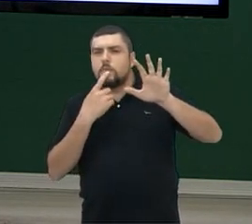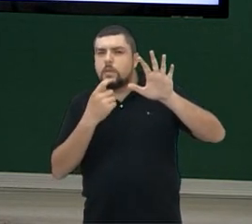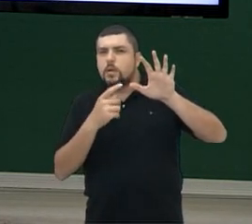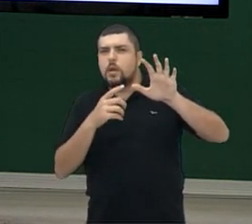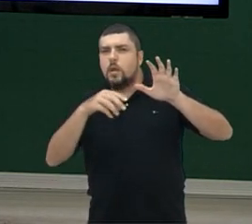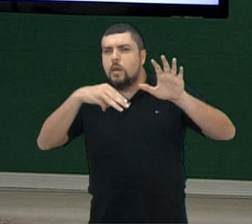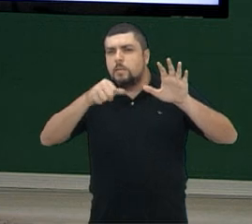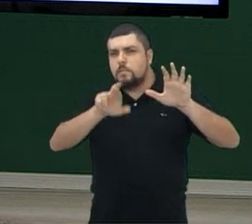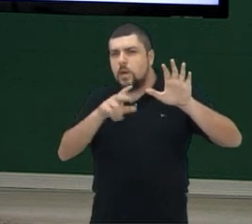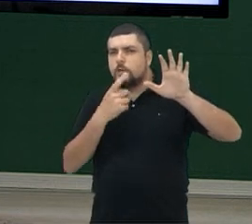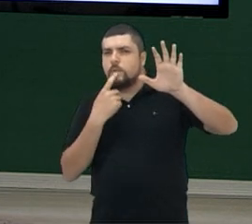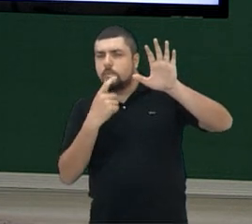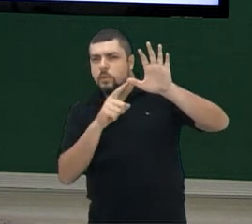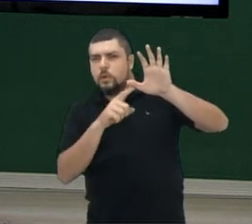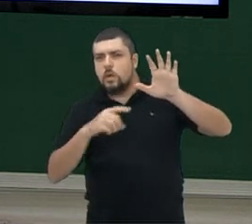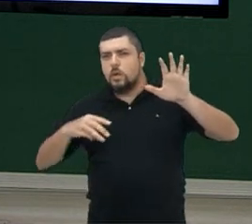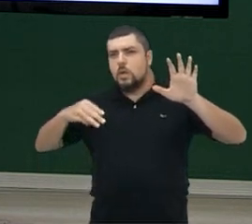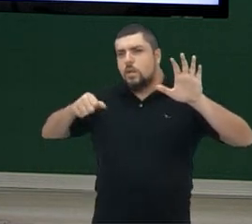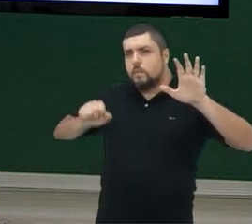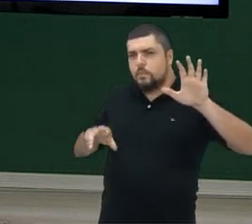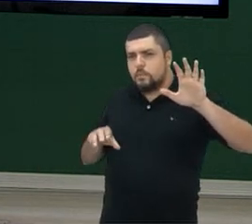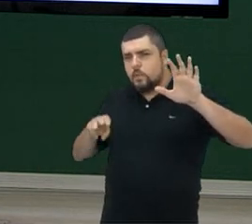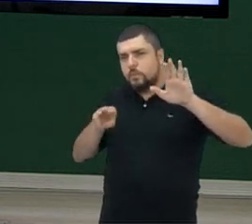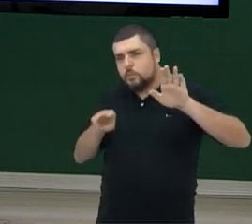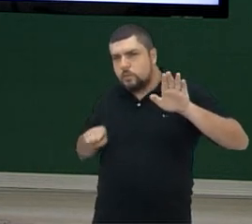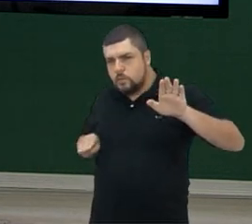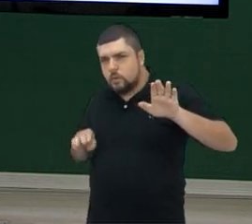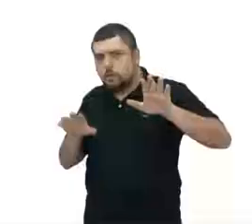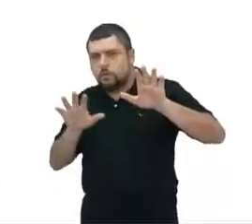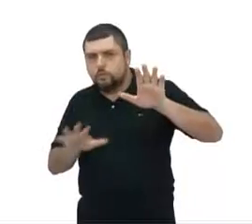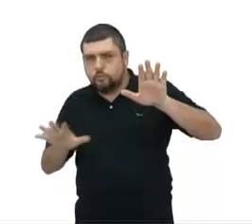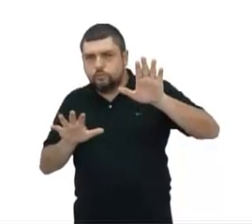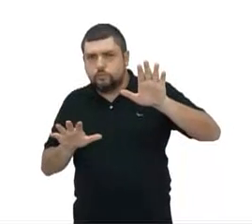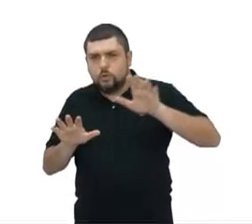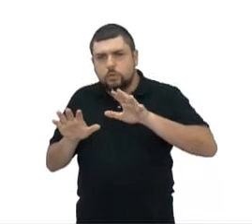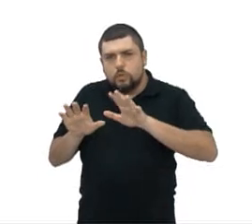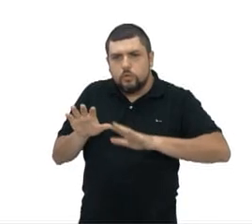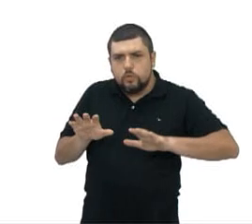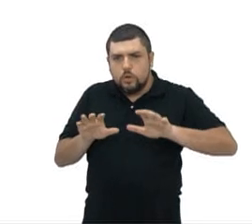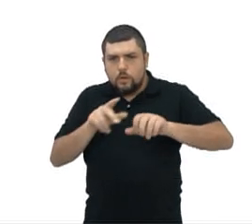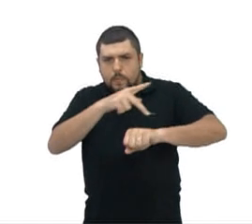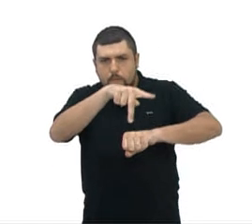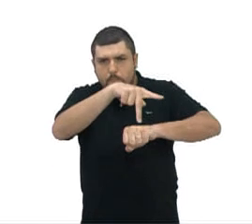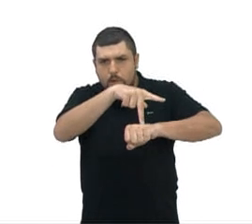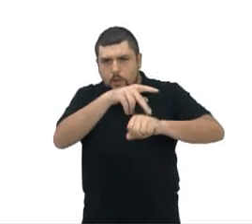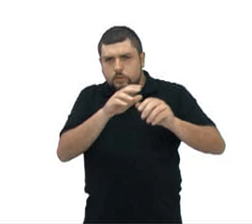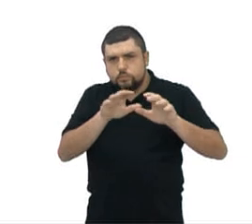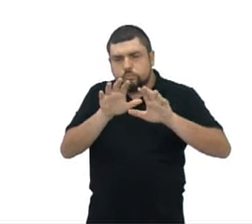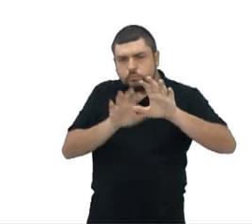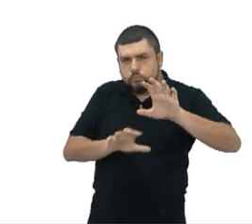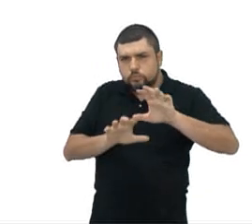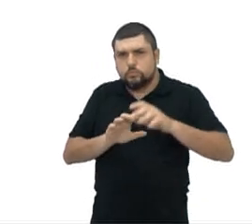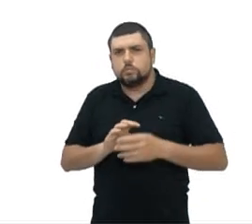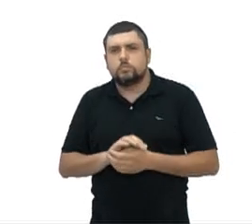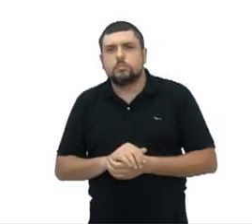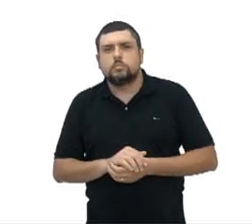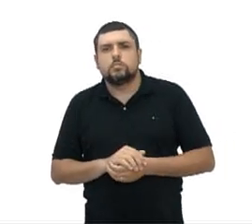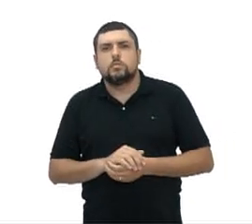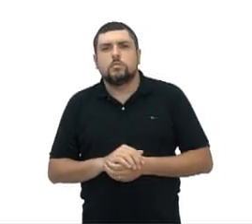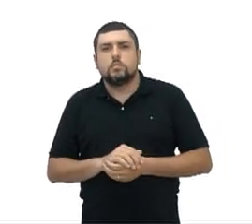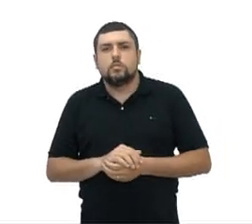as duas principais cidades, Napata e Meroé. Reino de Kush, nas margens do rio... É o rio Nilo do Egito,